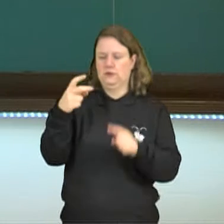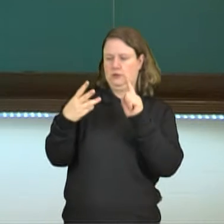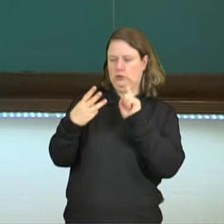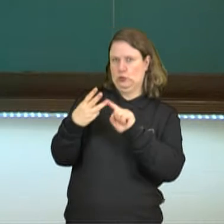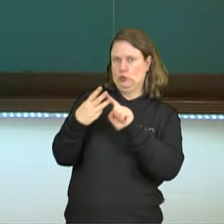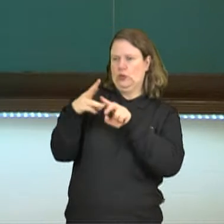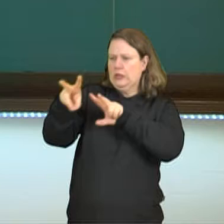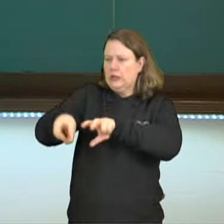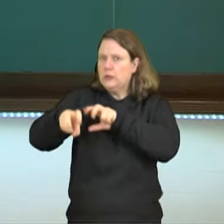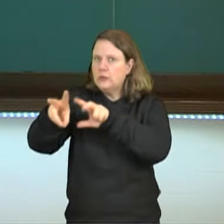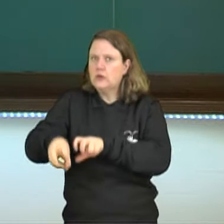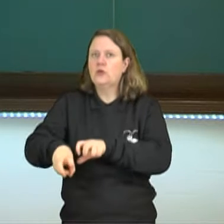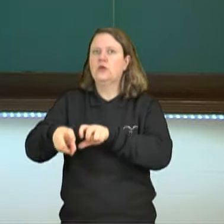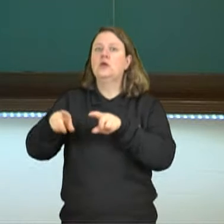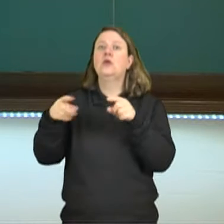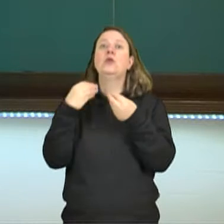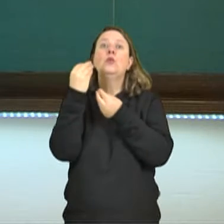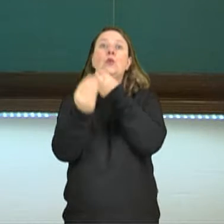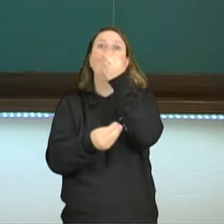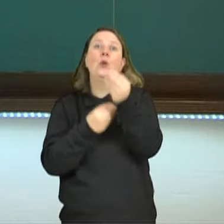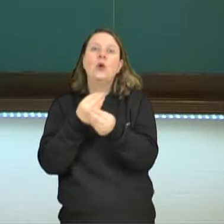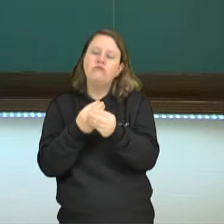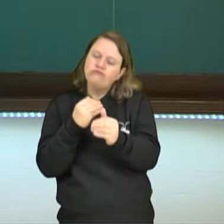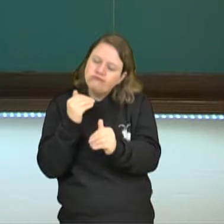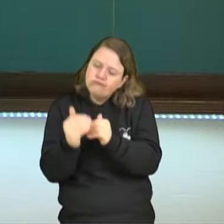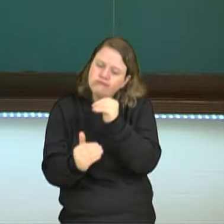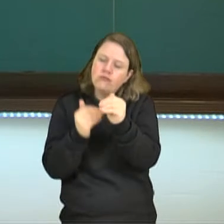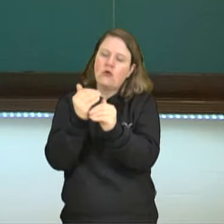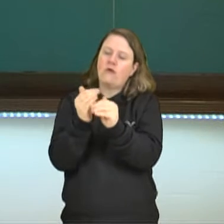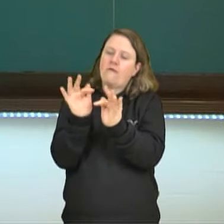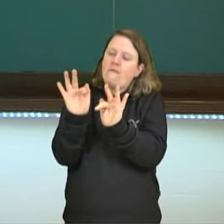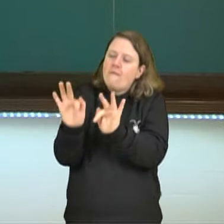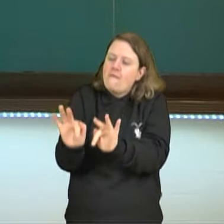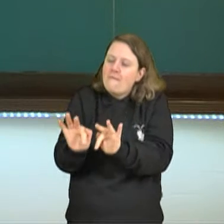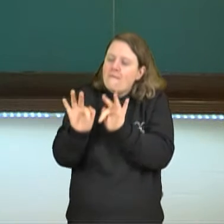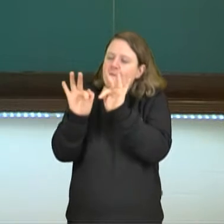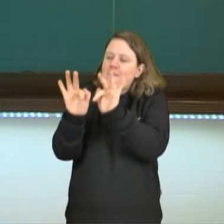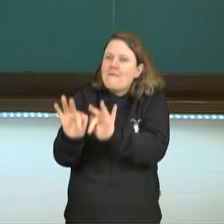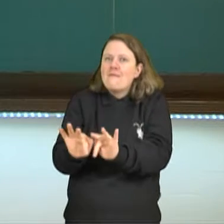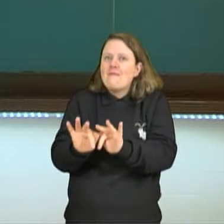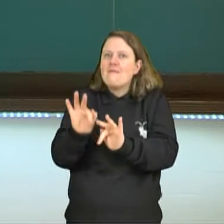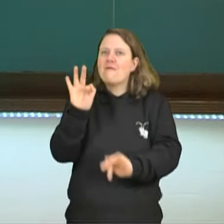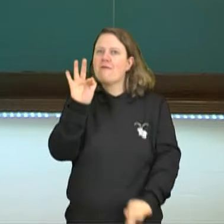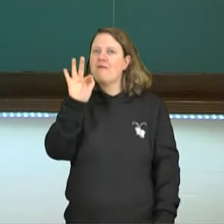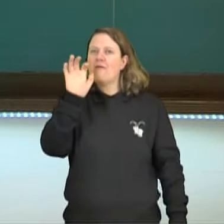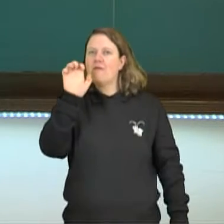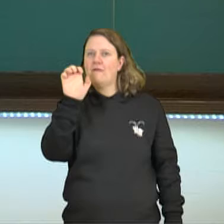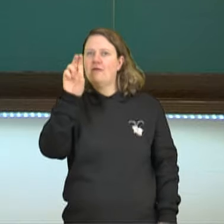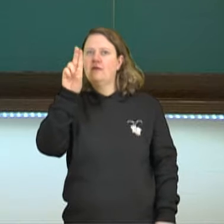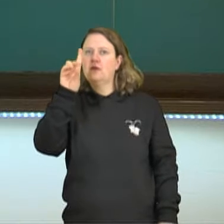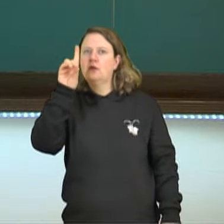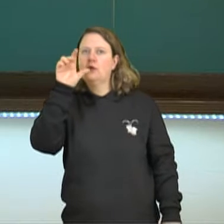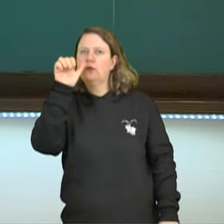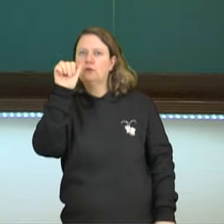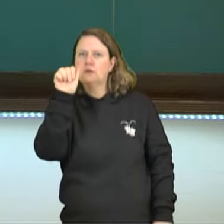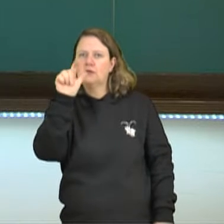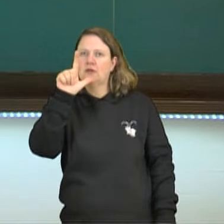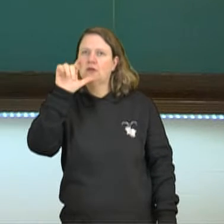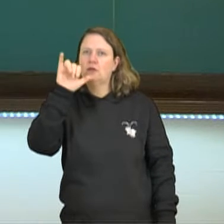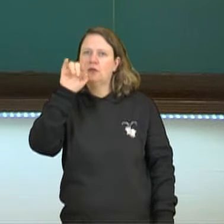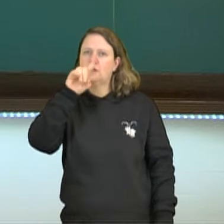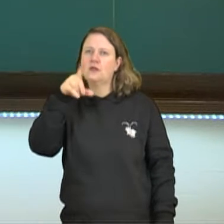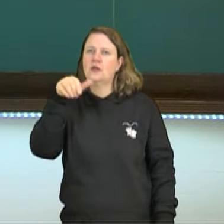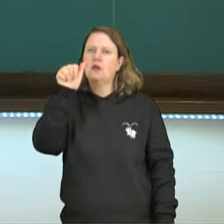social, compreender esse processo de feudalização, o que significa se feudalizar, Quando a gente diz